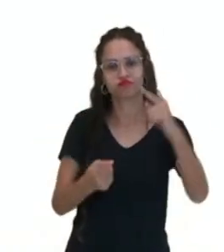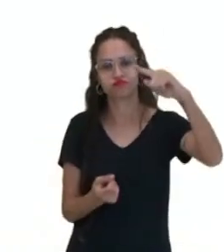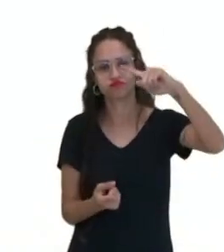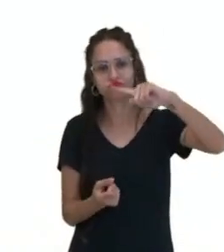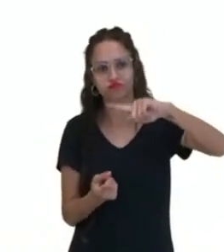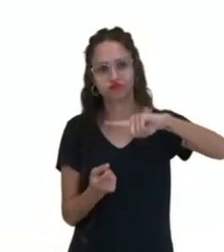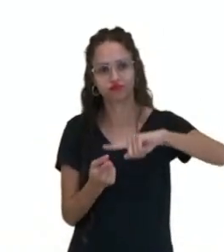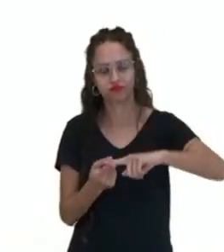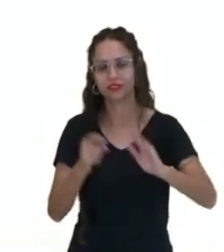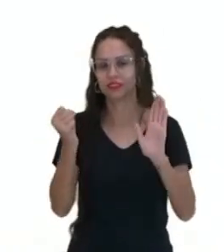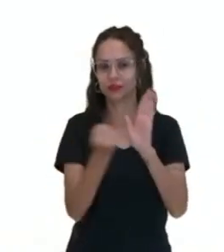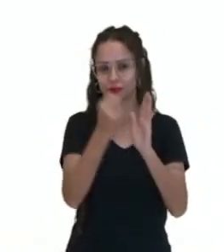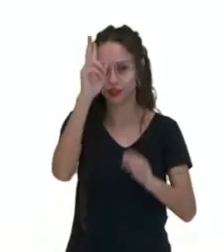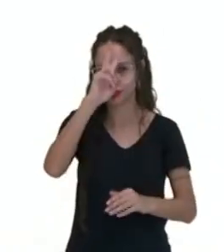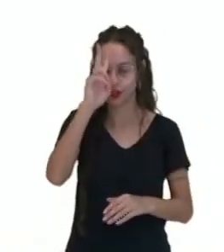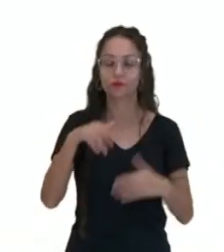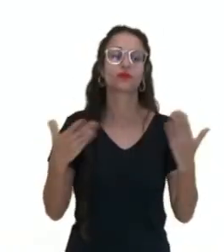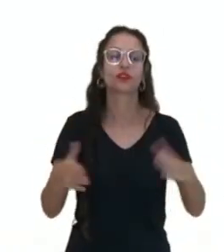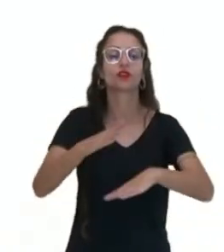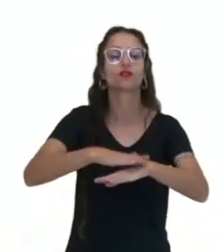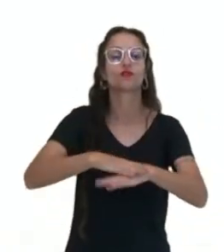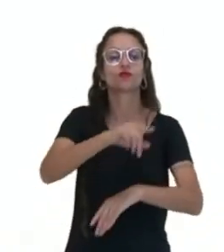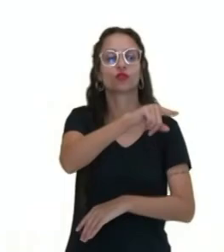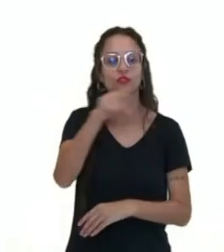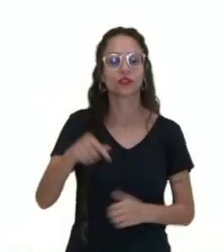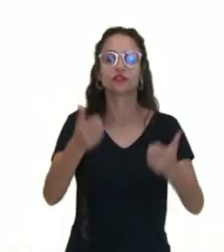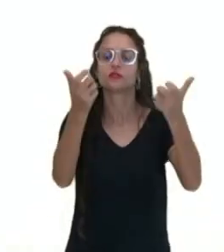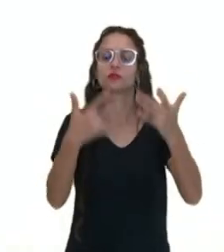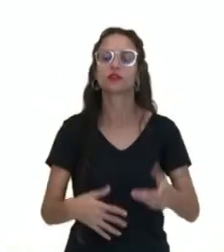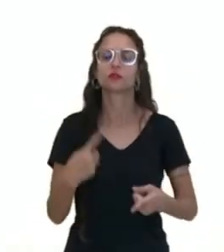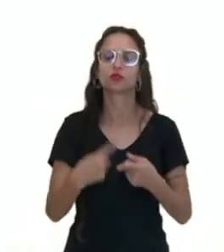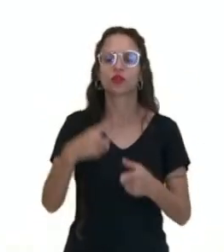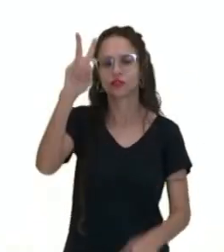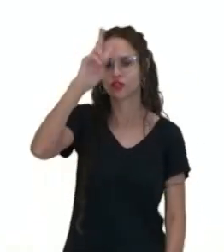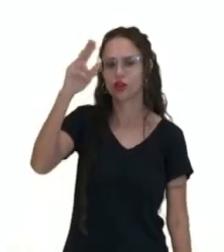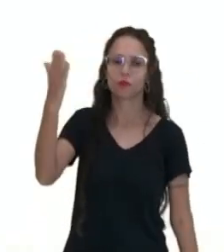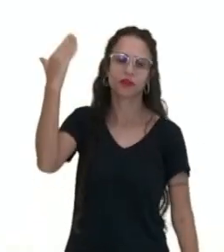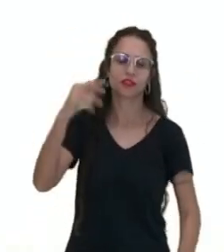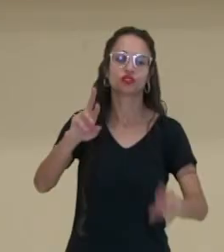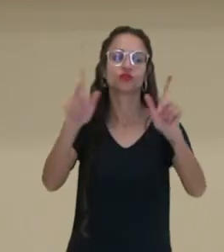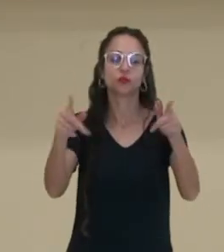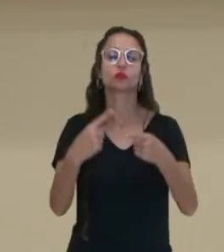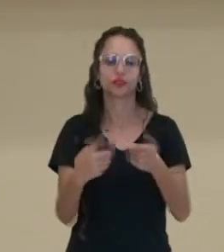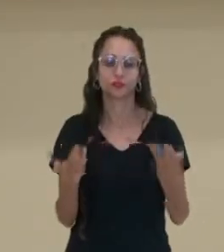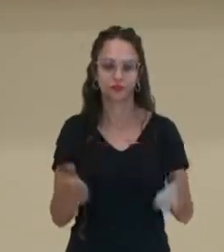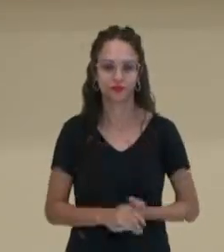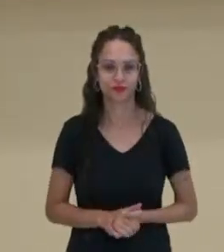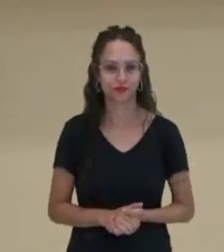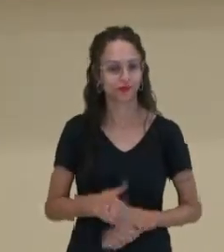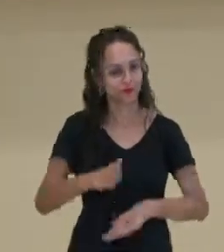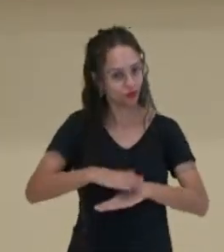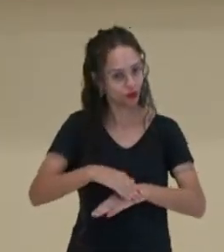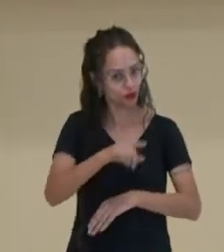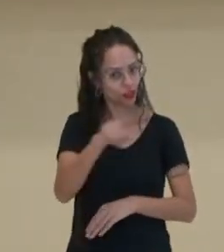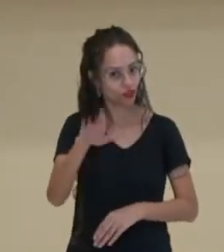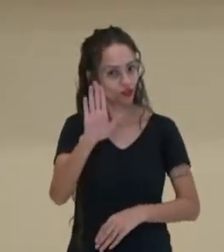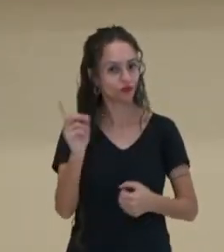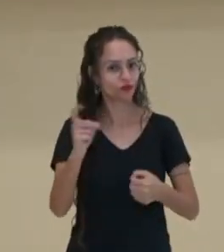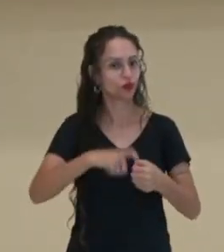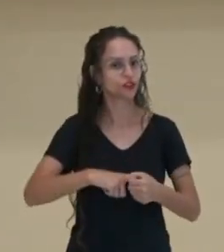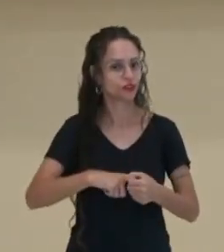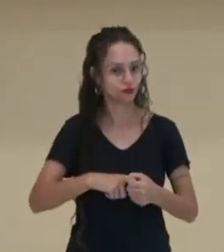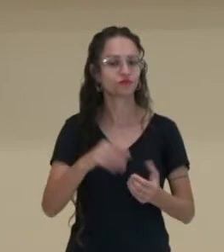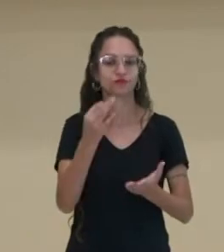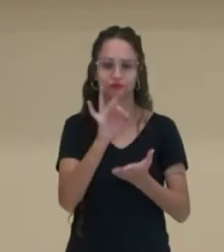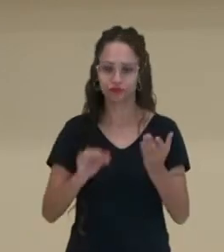símbolo da história. Galerinha do sexto ano, é com vocês. Explique por que história e passado são diferentes. É com vocês. Daqui a pouquinho nós